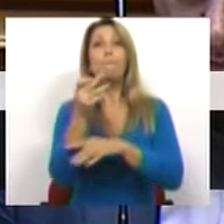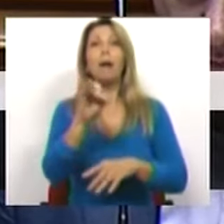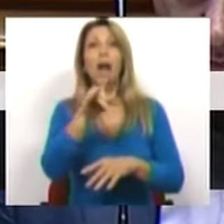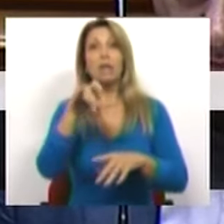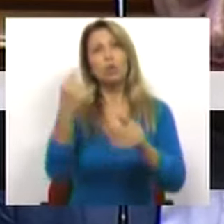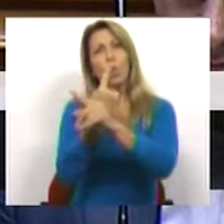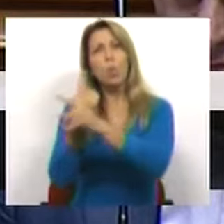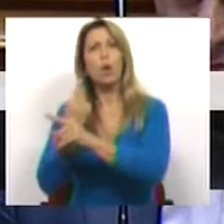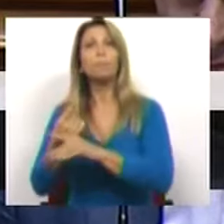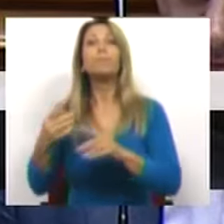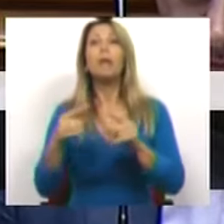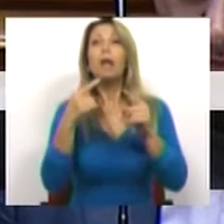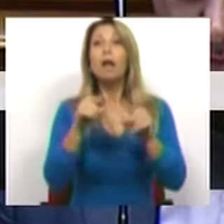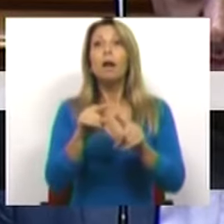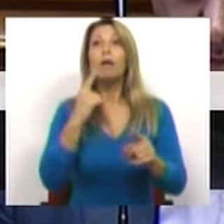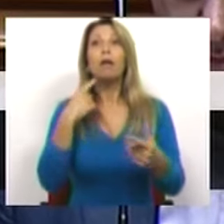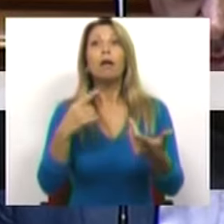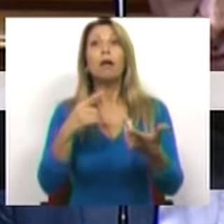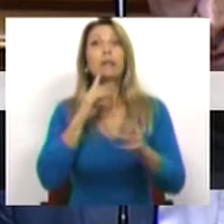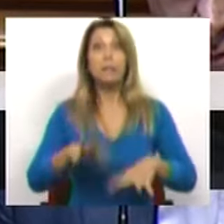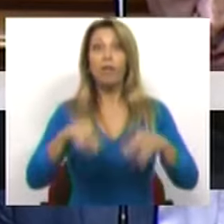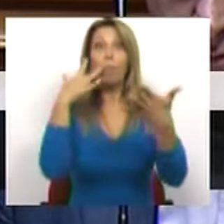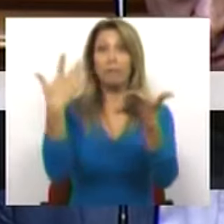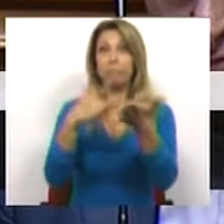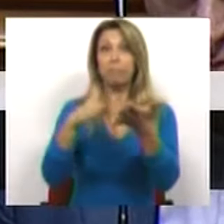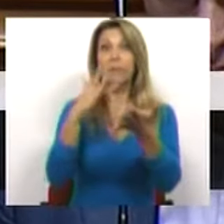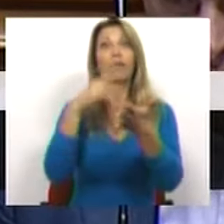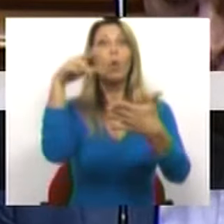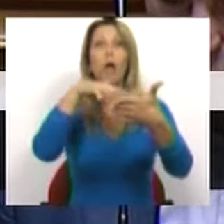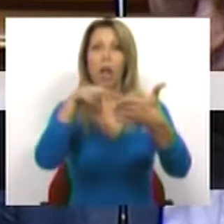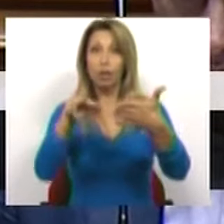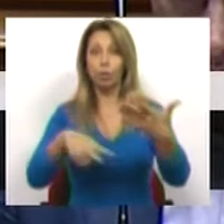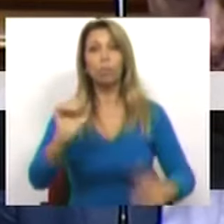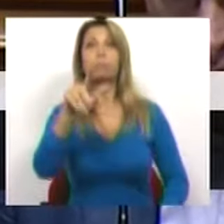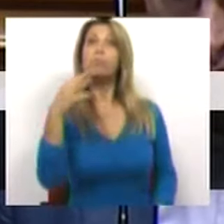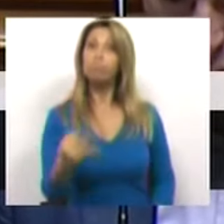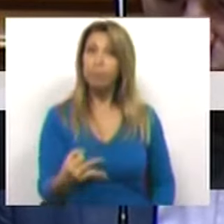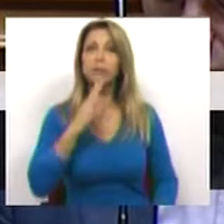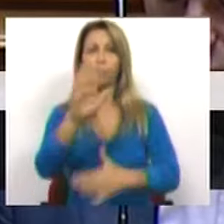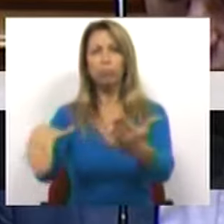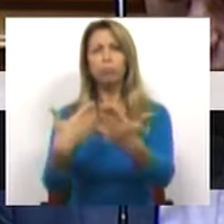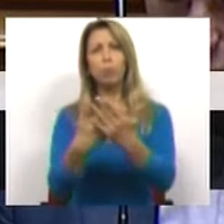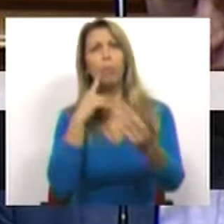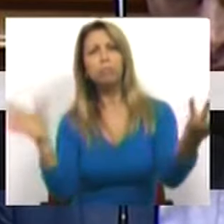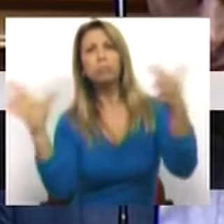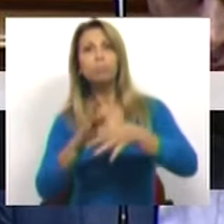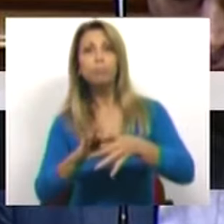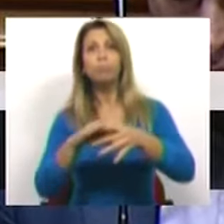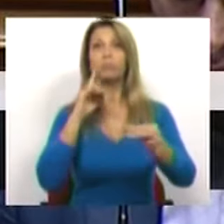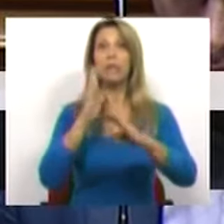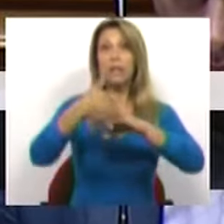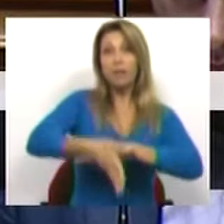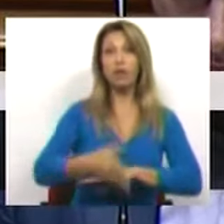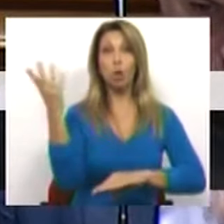Desenvolvimento de políticas públicas para o livro e a leitura. O PCP propõe que o Governo desenhe a sua intervenção na definição das políticas culturais